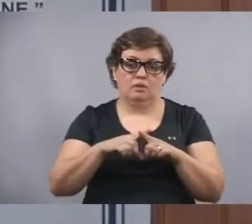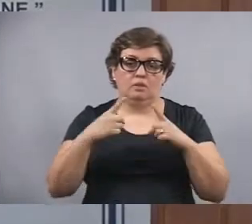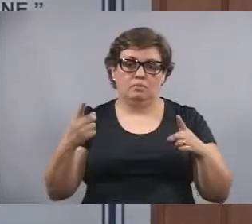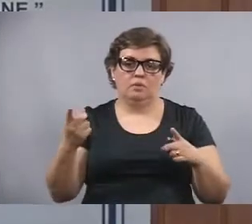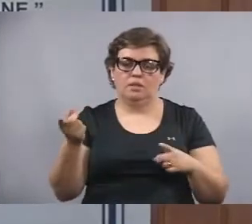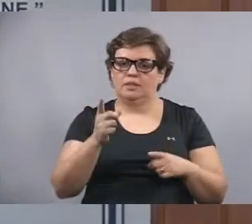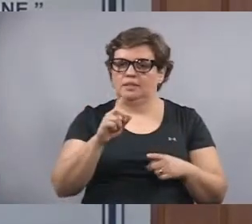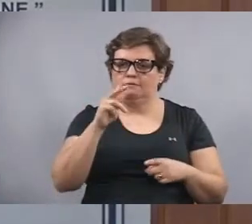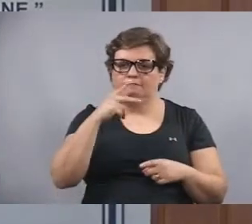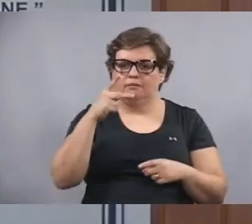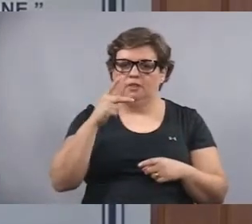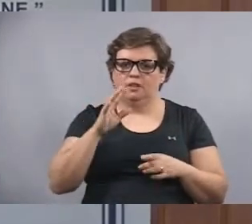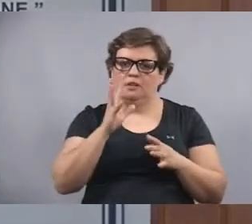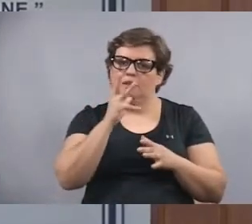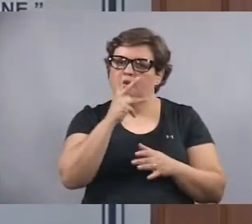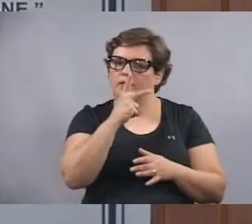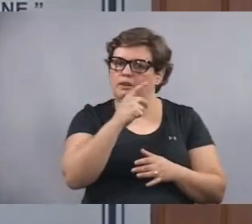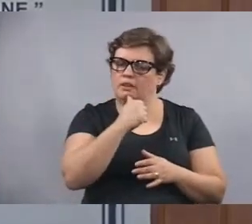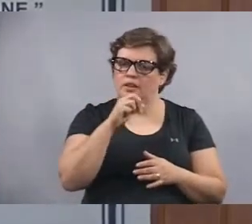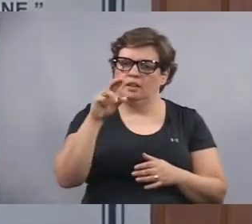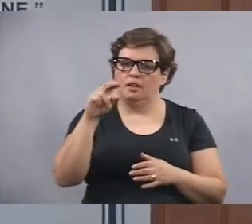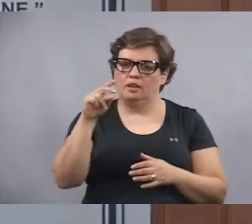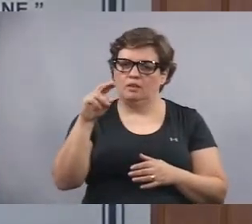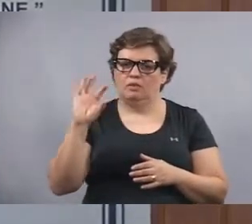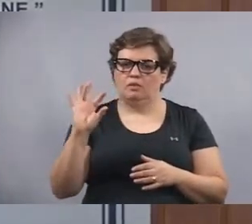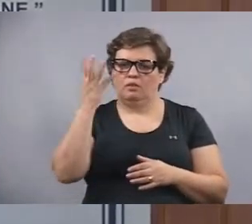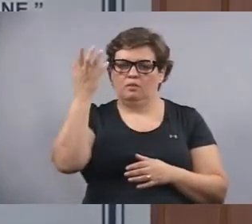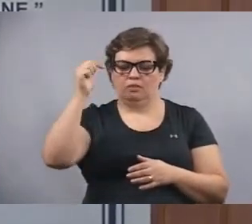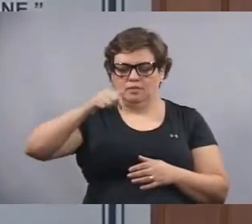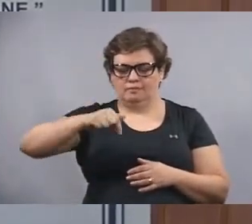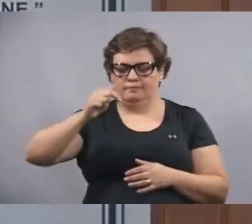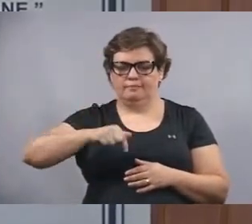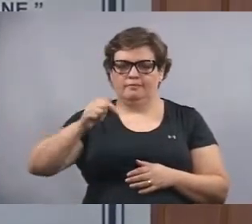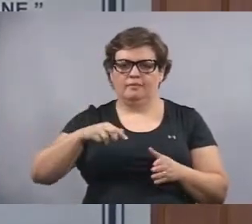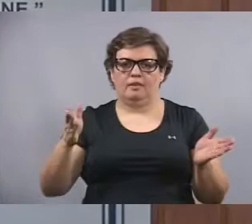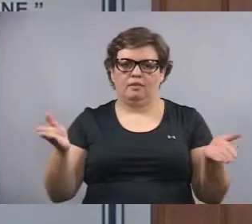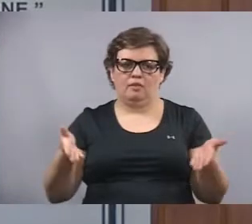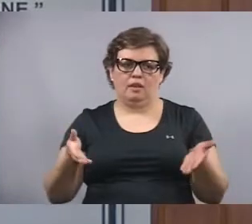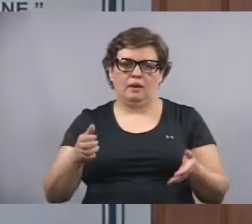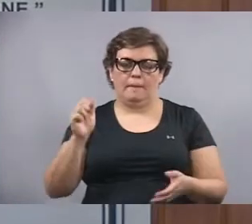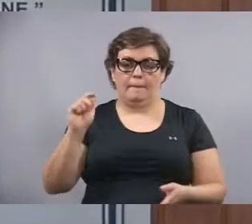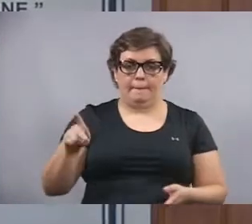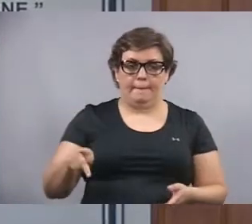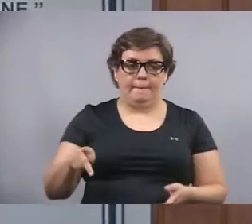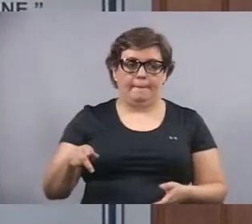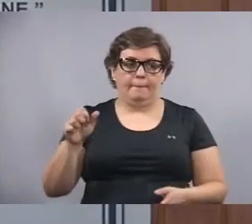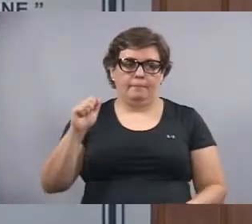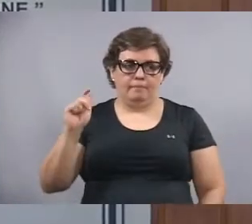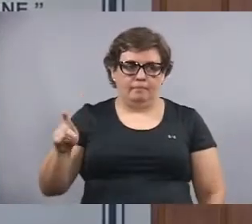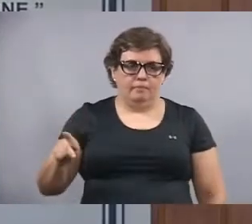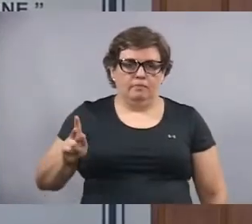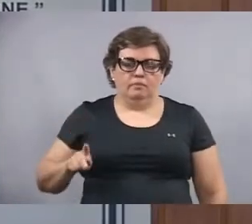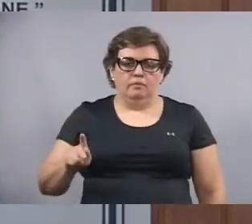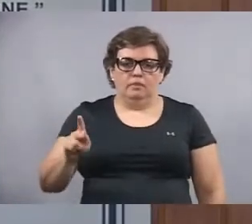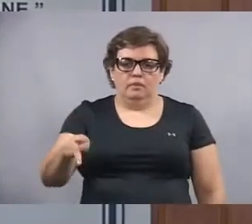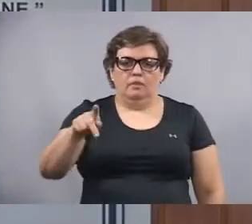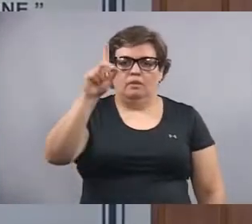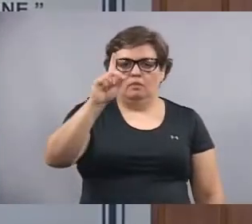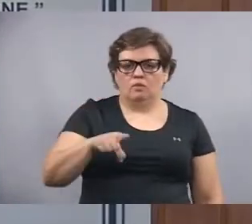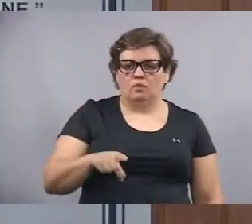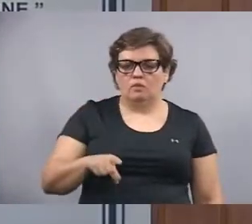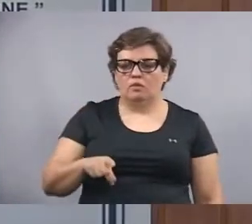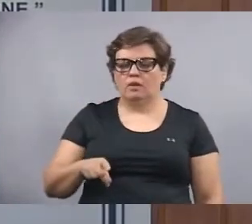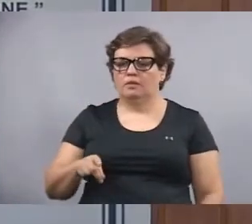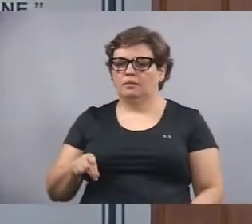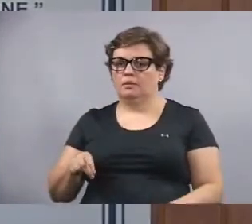tive notícias de atraso do jeito que está acontecendo com o pagamento dos aposentados. Os aposentados sempre foram tratados